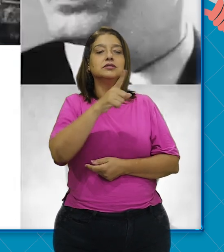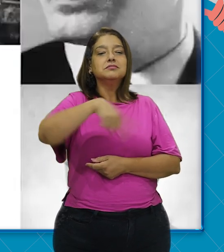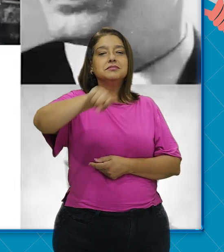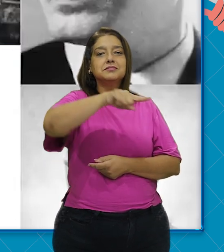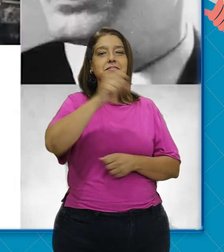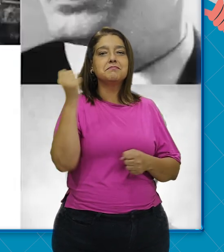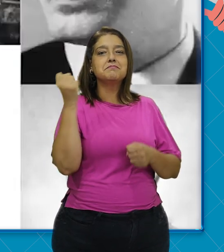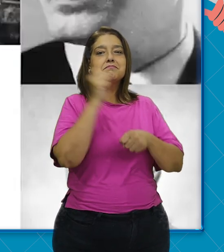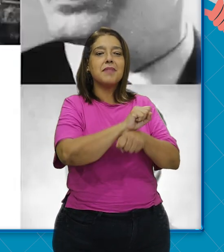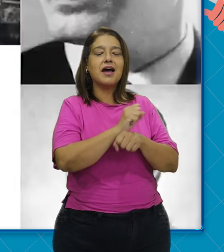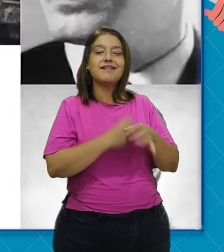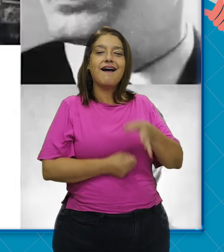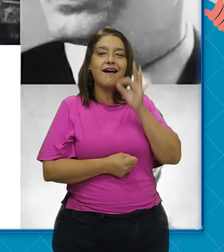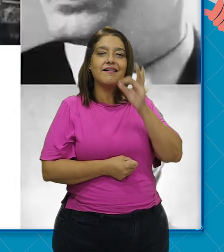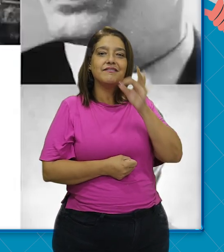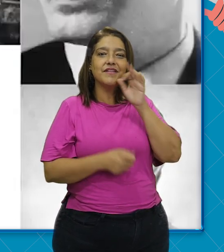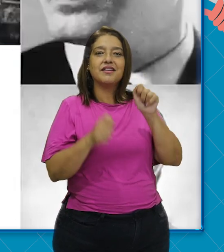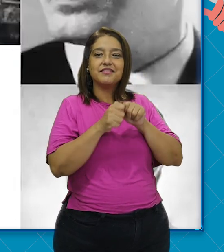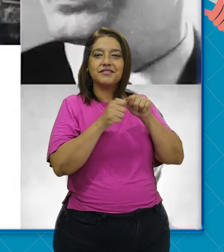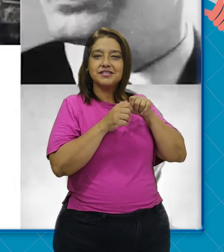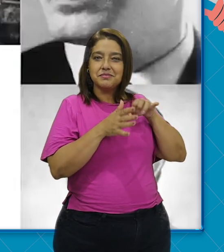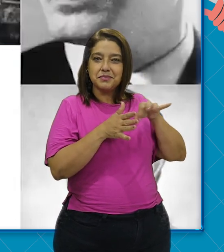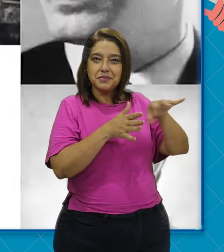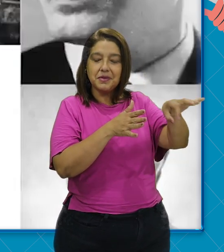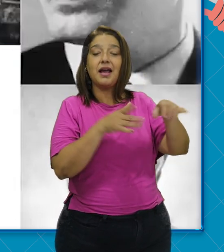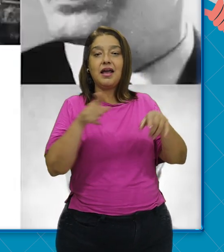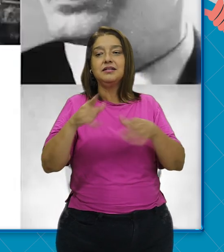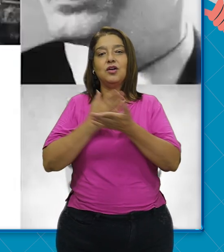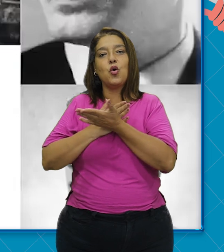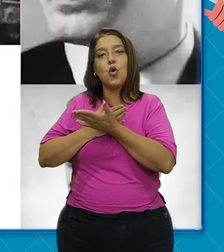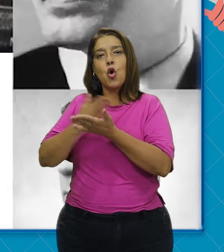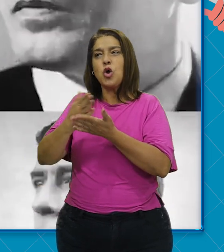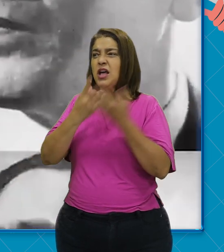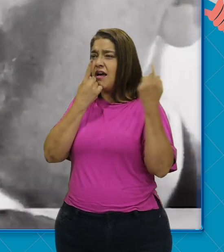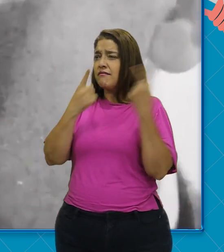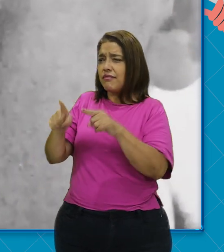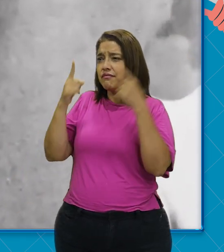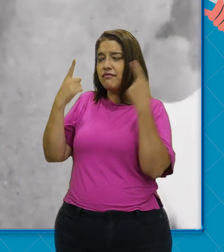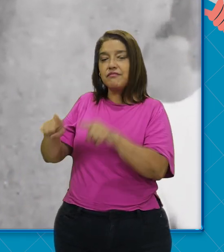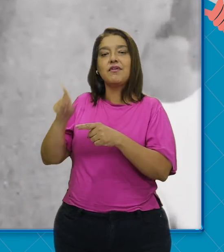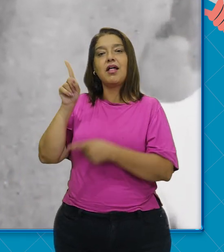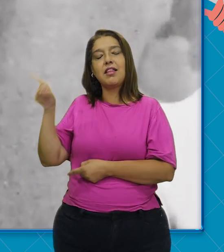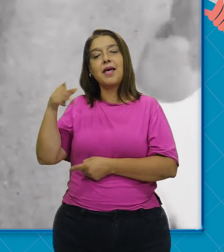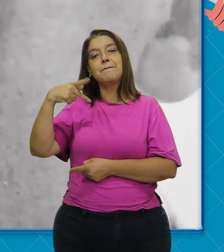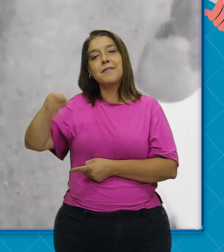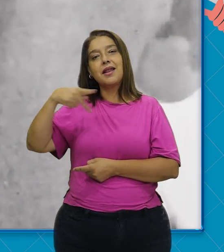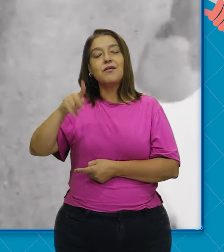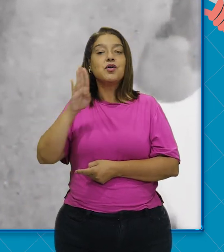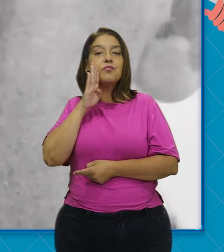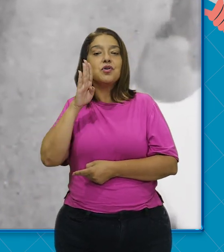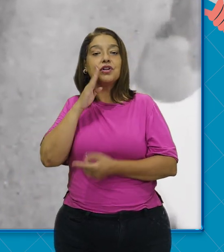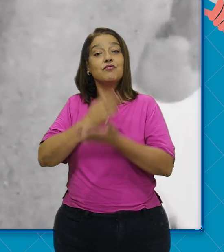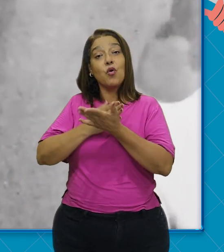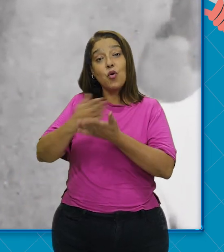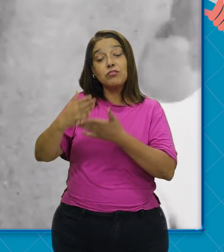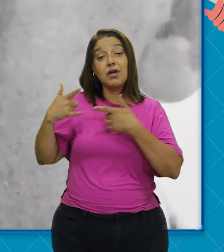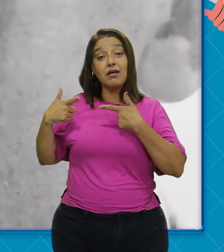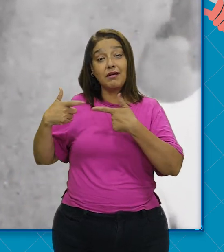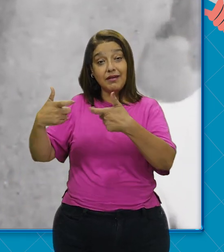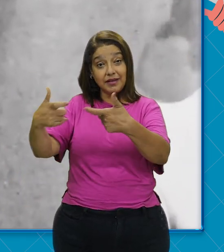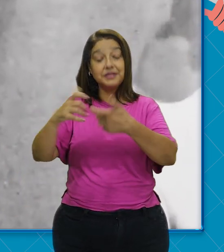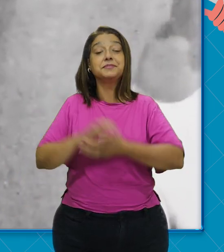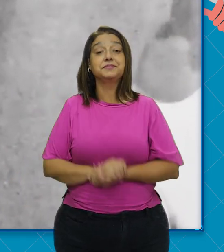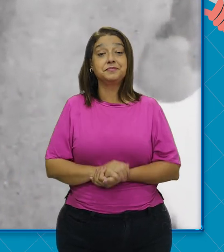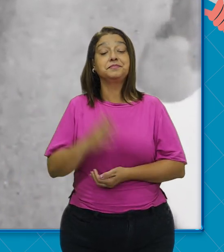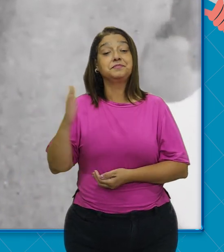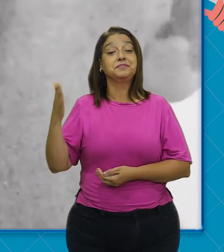das ameaças, os integrantes se exilaram no Paraguai e na Bolívia. Luiz Carlos Prestes foi para a Argentina, onde entrou em contato com as obras de